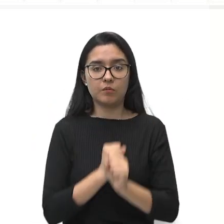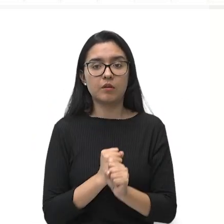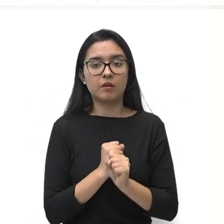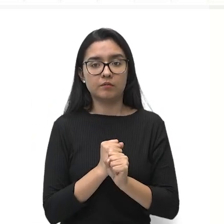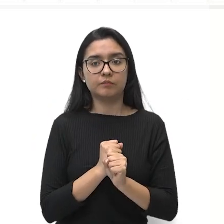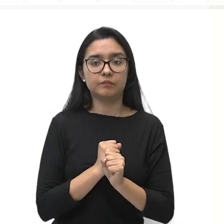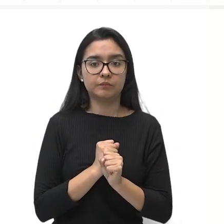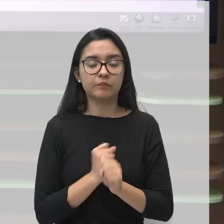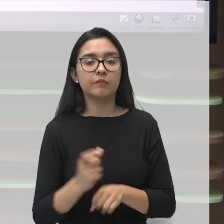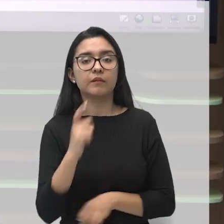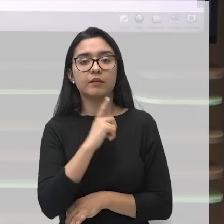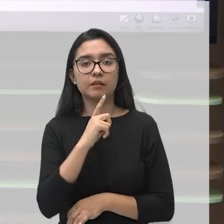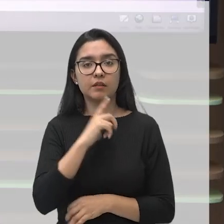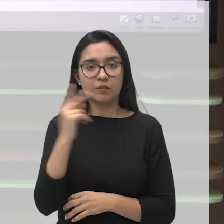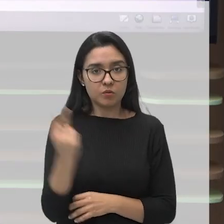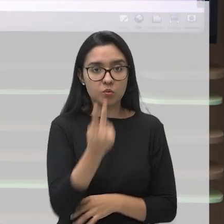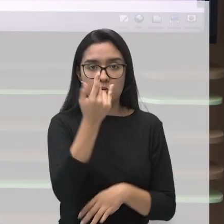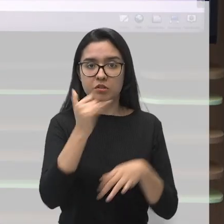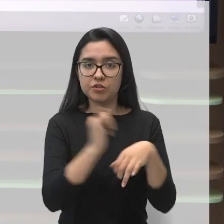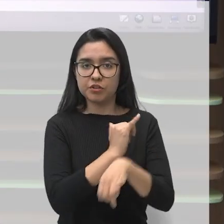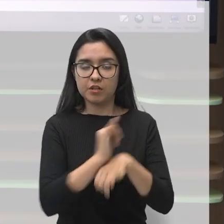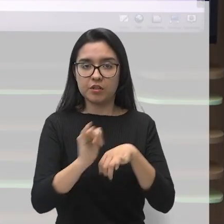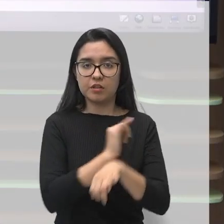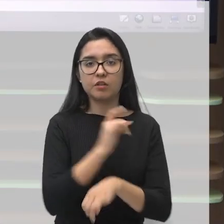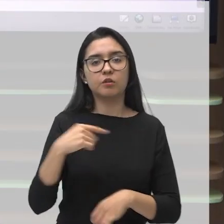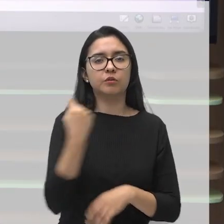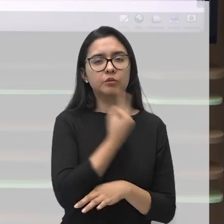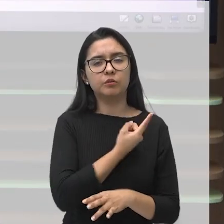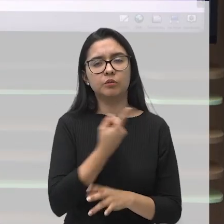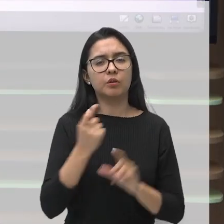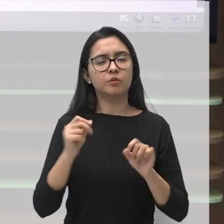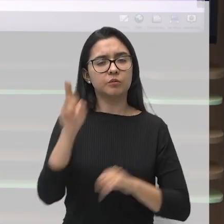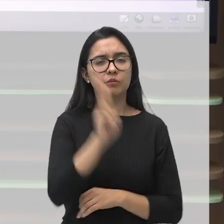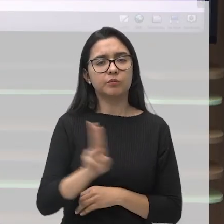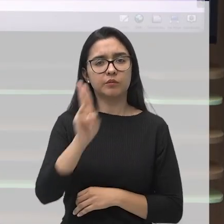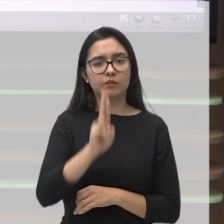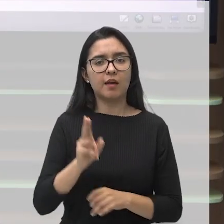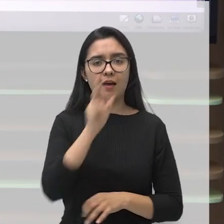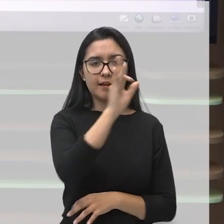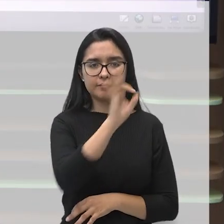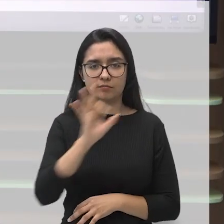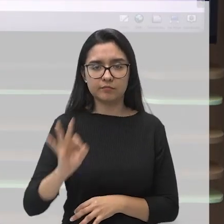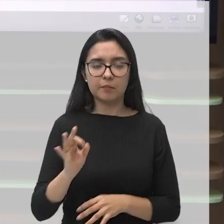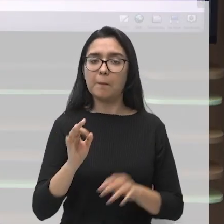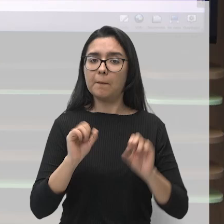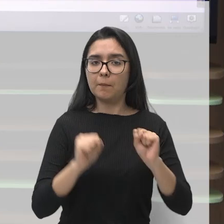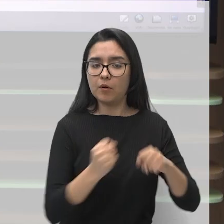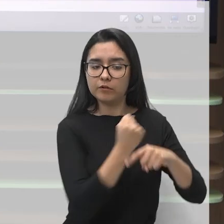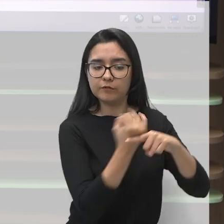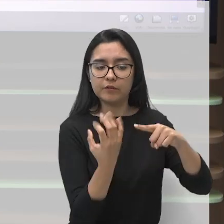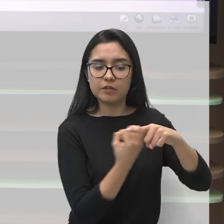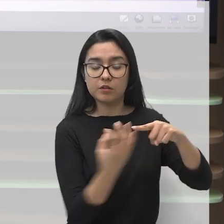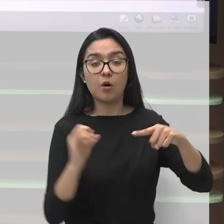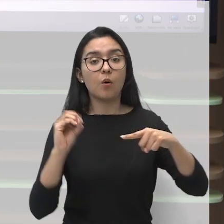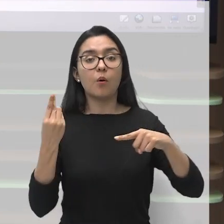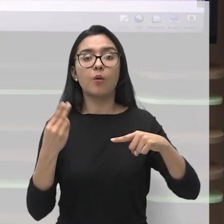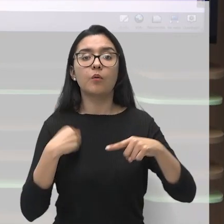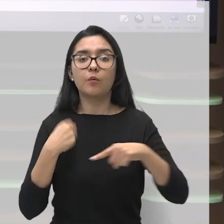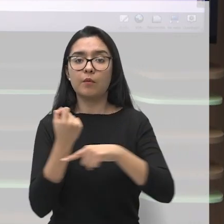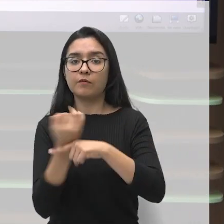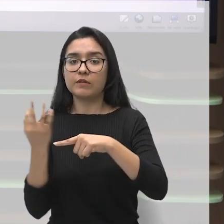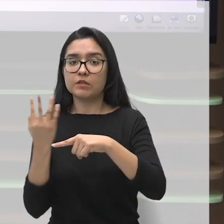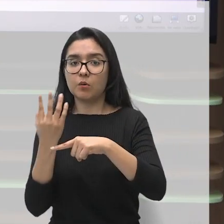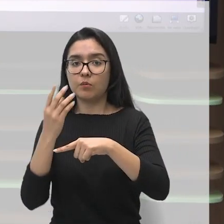aí essas duas formas de trabalhar a representação percentual, ou numa fração centesimal ou numa